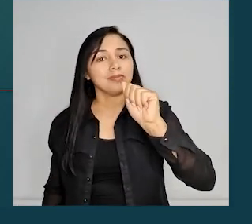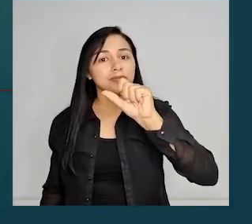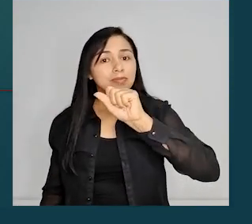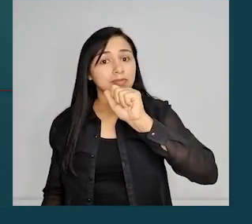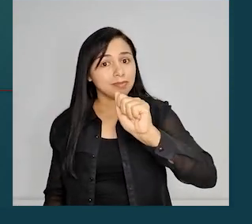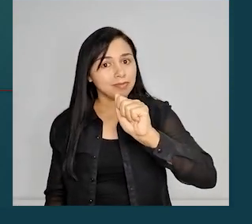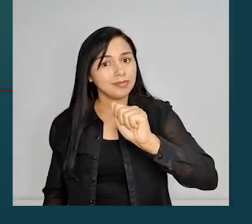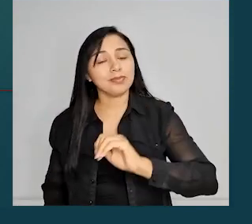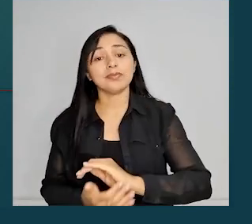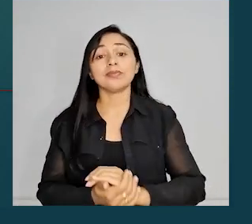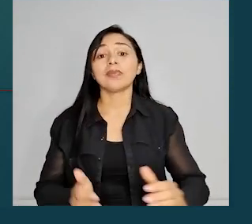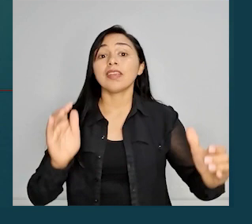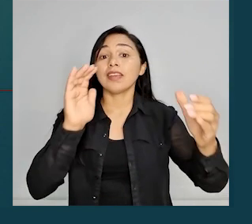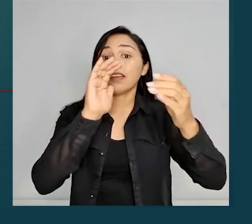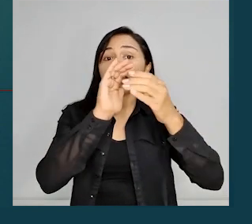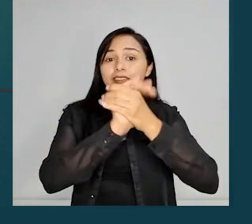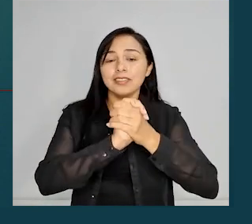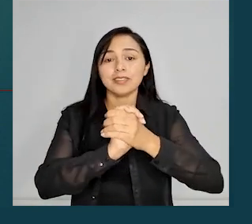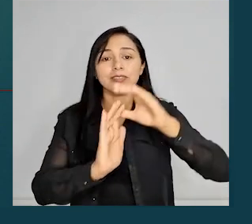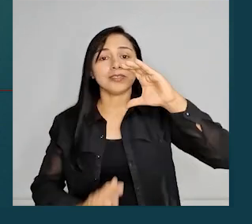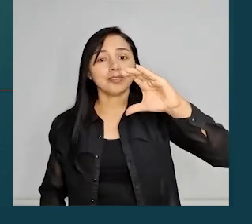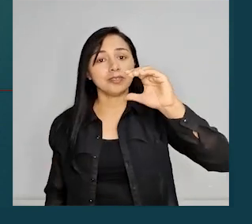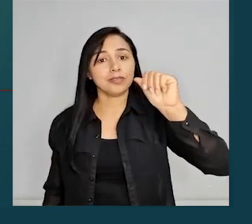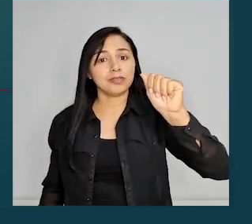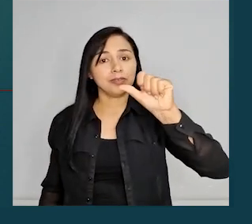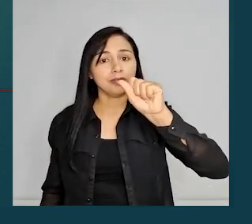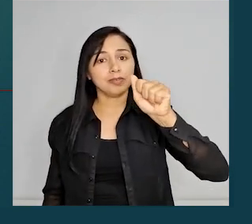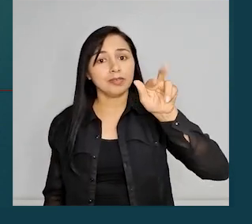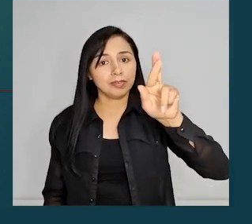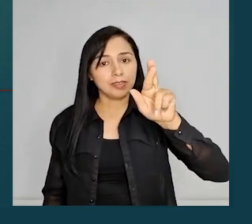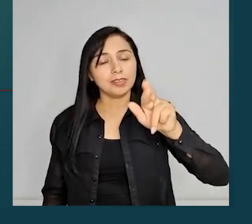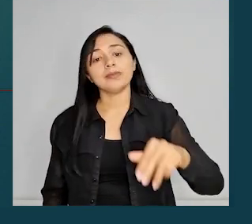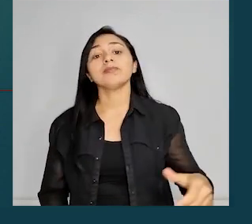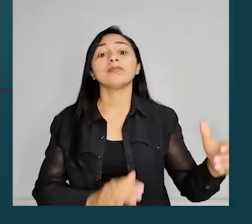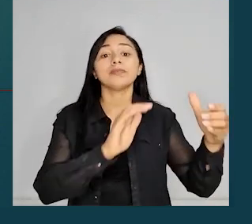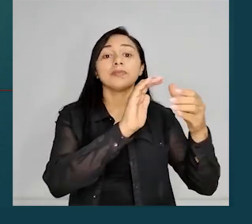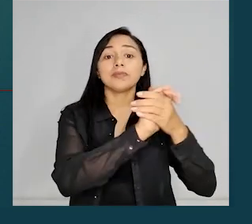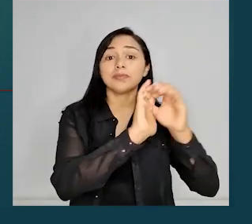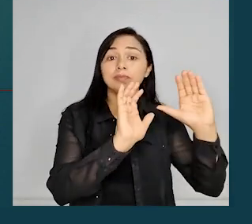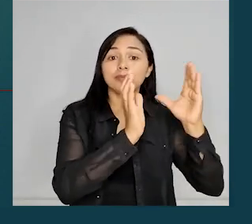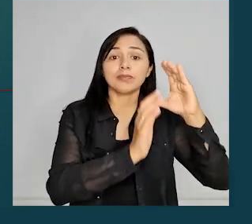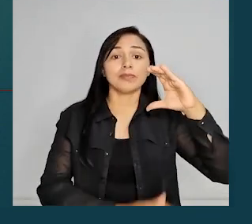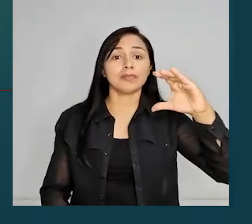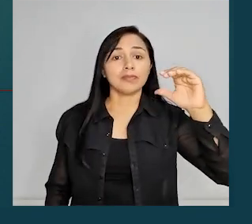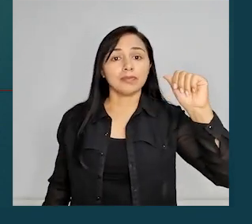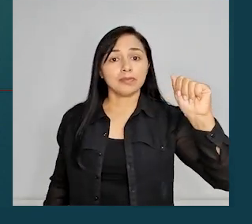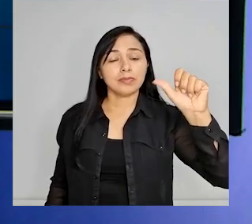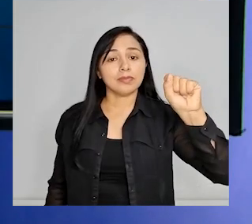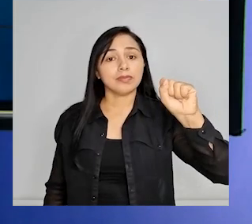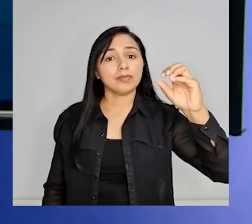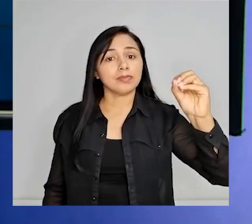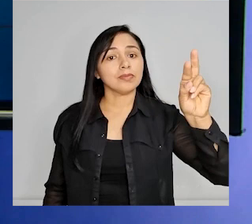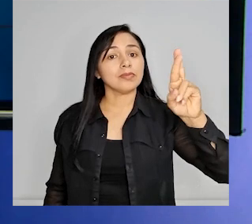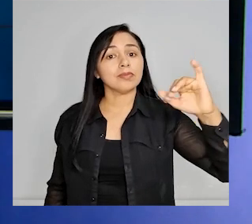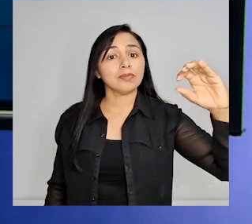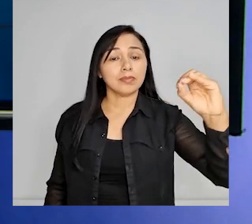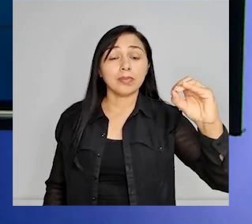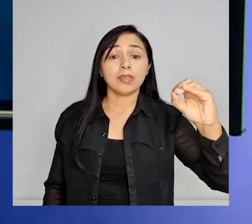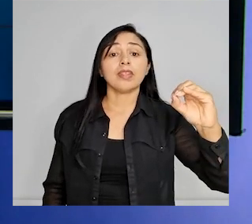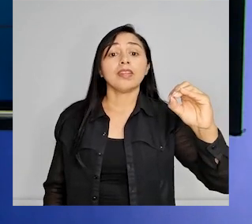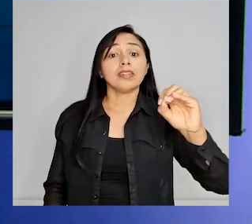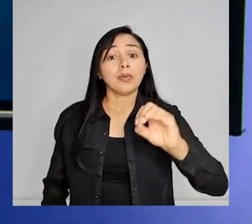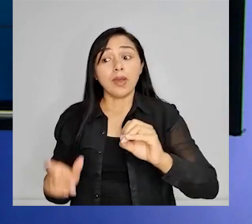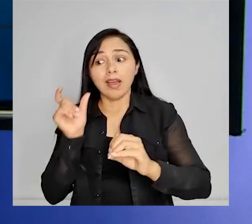casório, casamento, descasado. A partir da palavra casa são derivadas outras palavras de